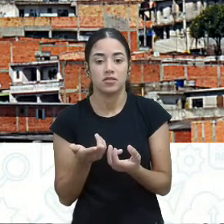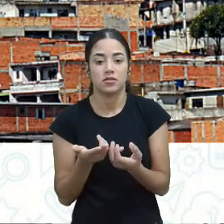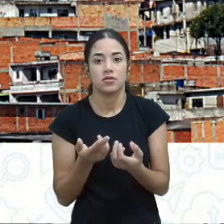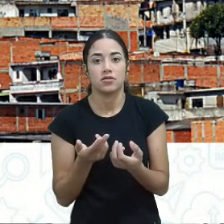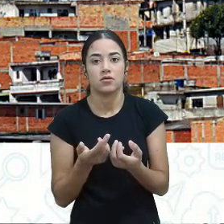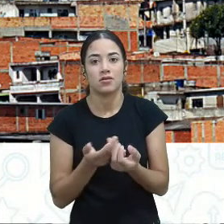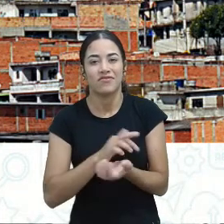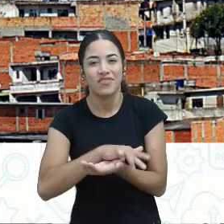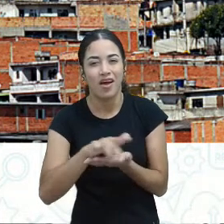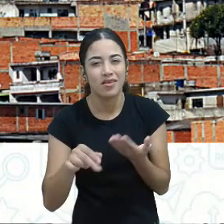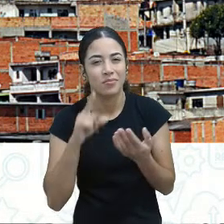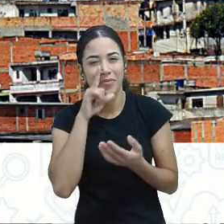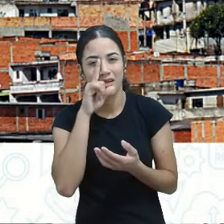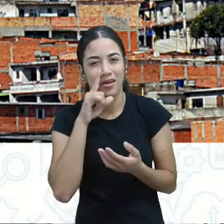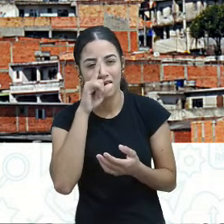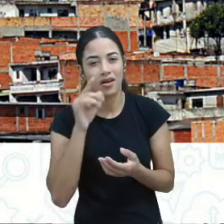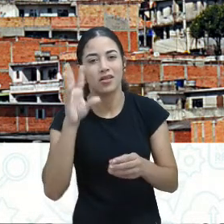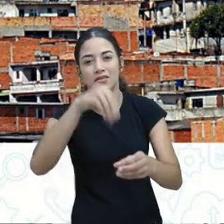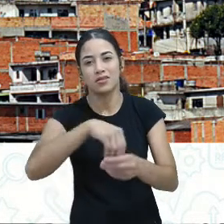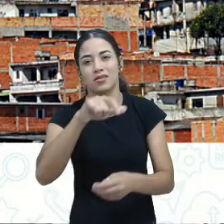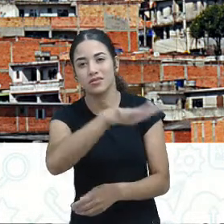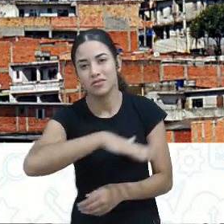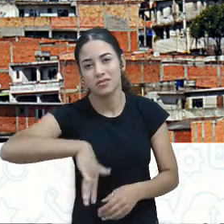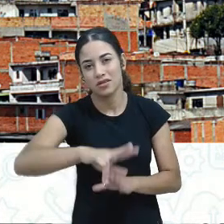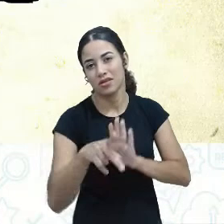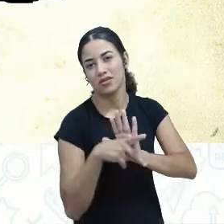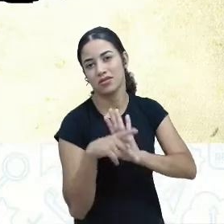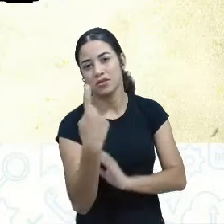seus respectivos territórios. Ok? Então,